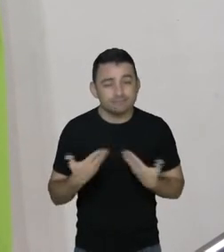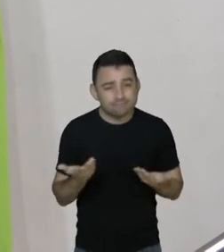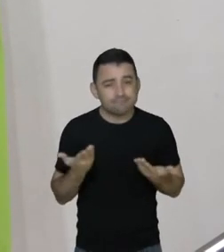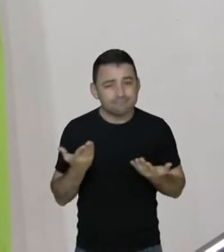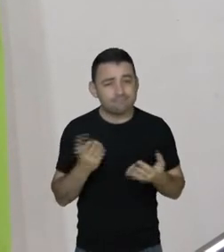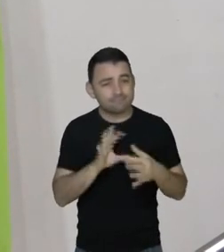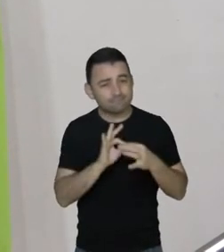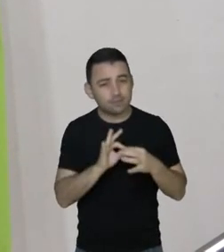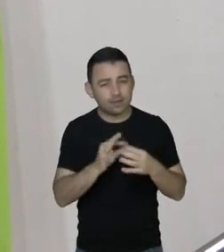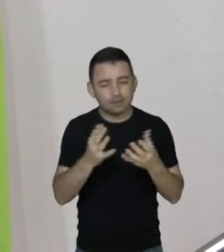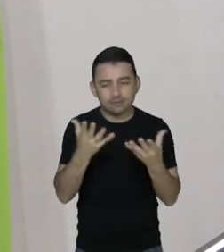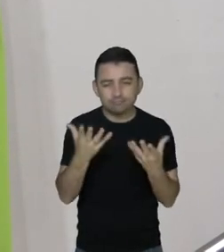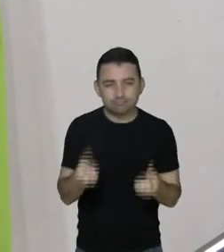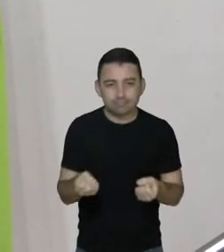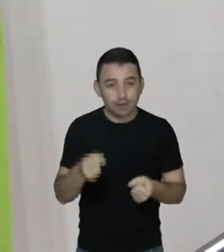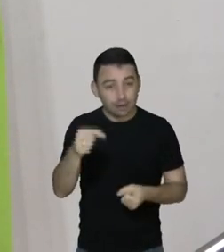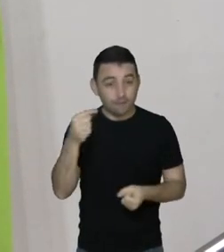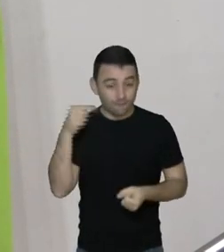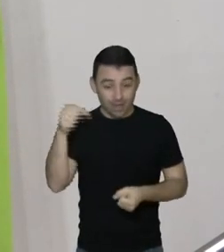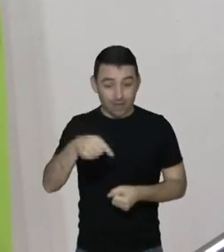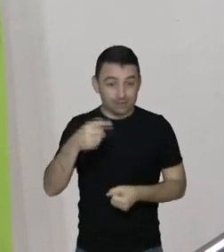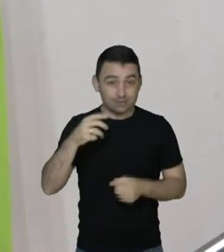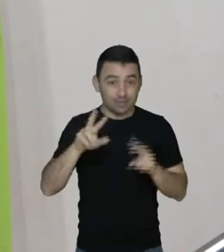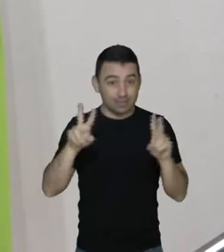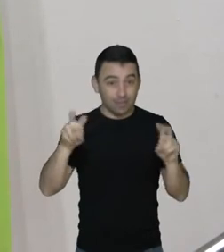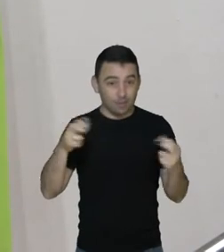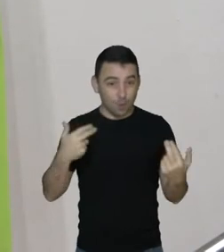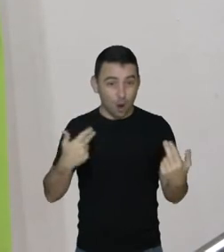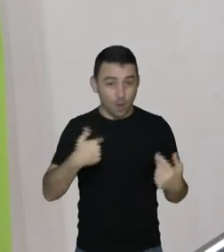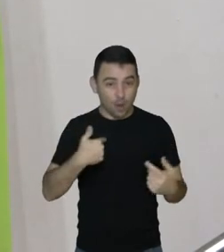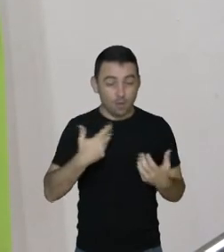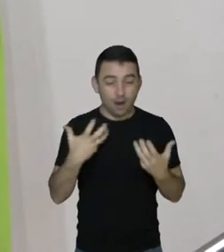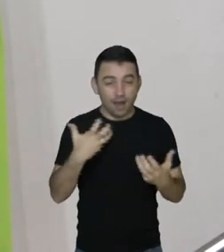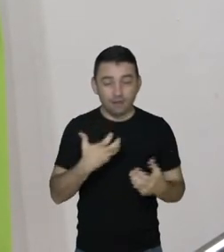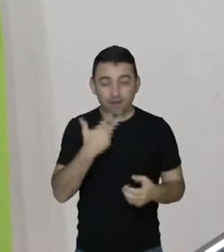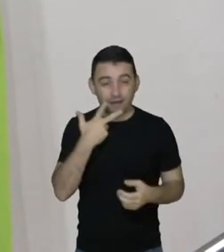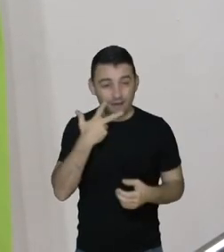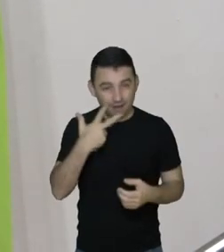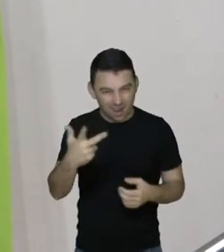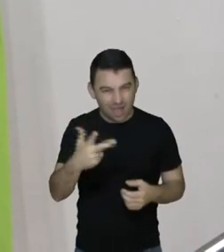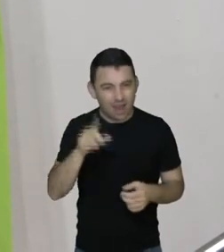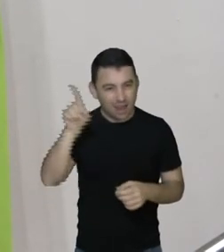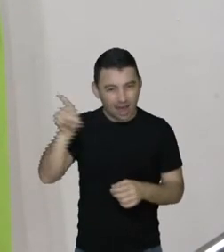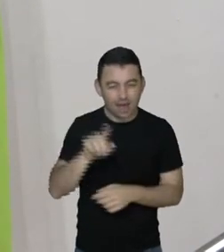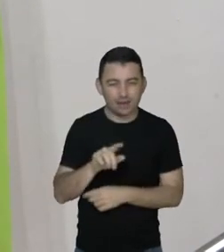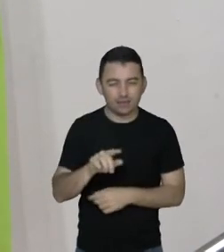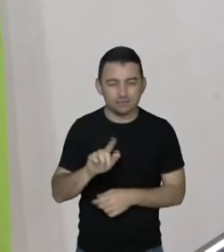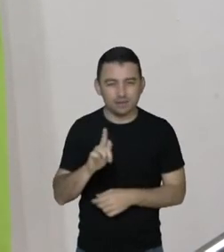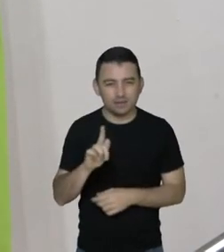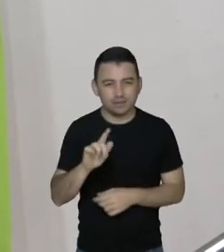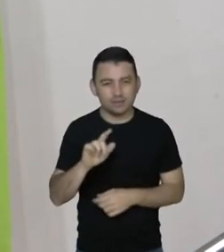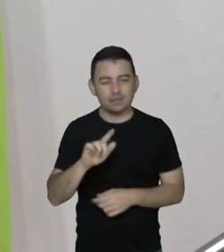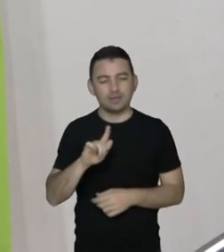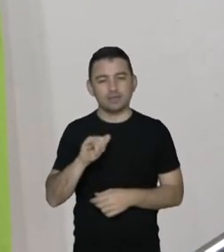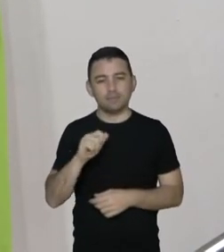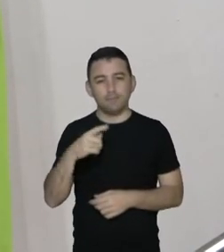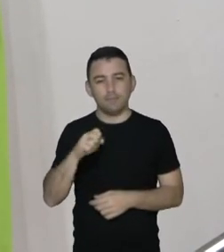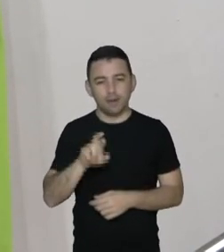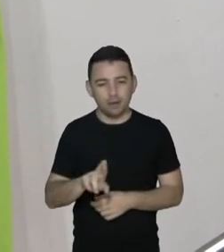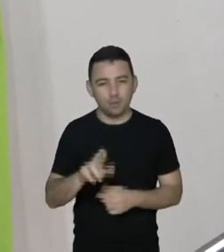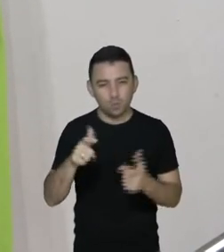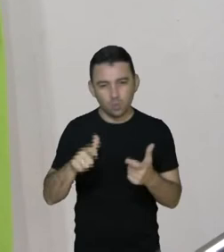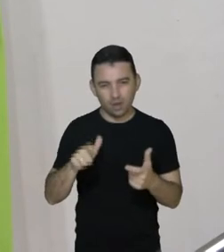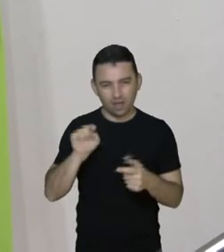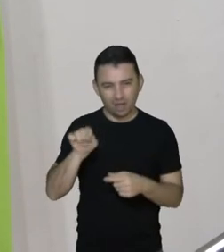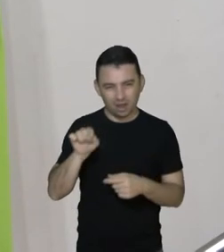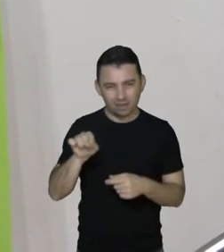gente confirmou isso aqui hoje, o senhor veio trazer um assunto que eu também queria falar sobre o episódio de Gaspar, o senhor falou também sobre a UFSC, e eu quero lembrar o